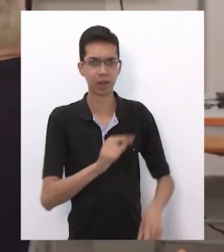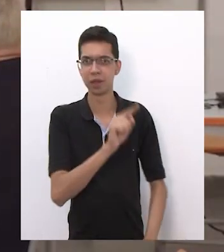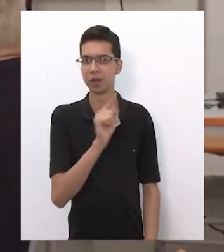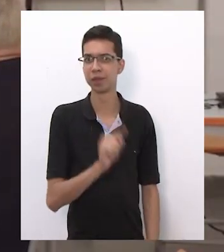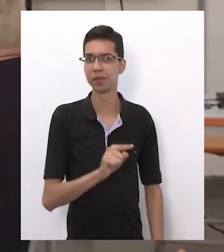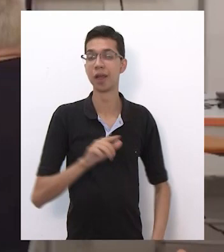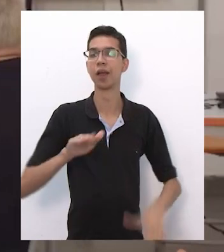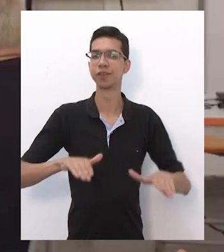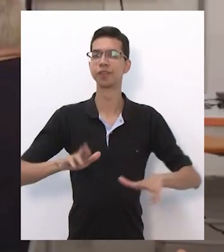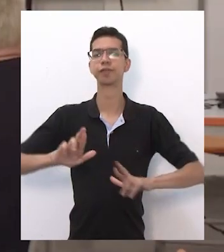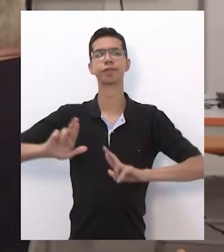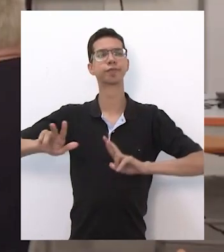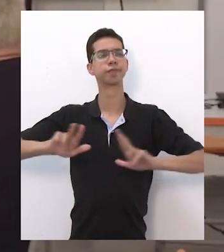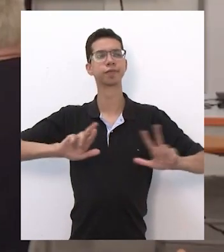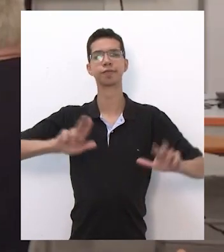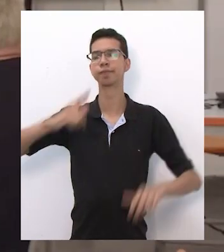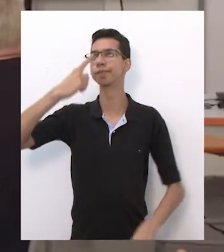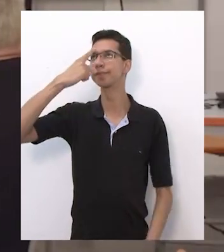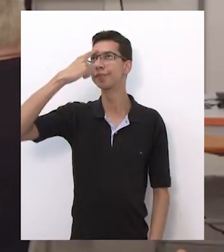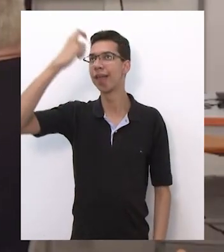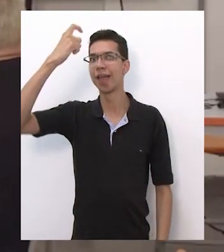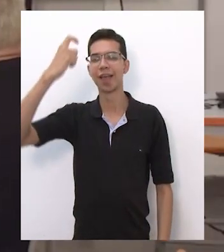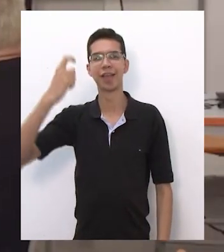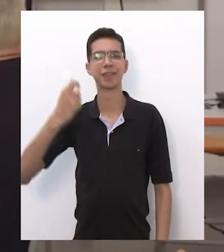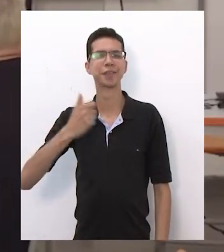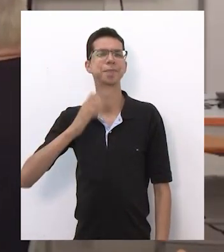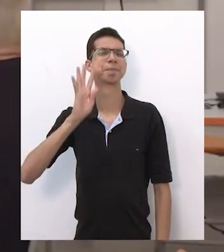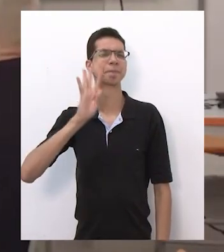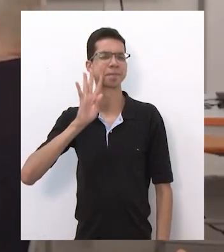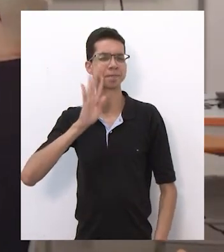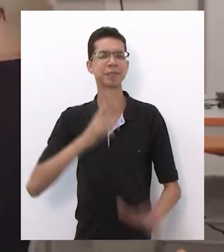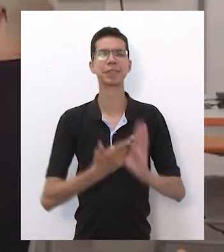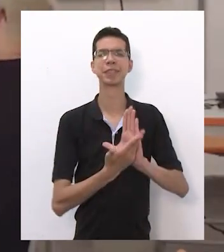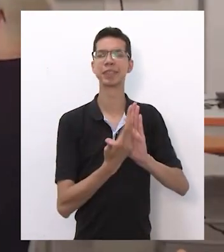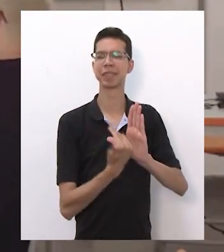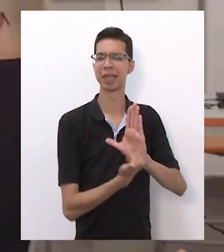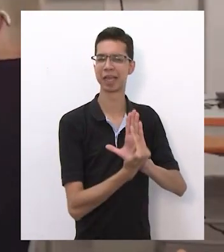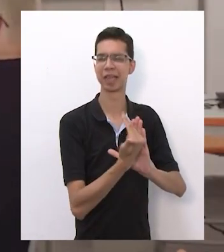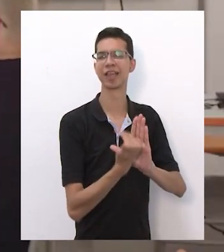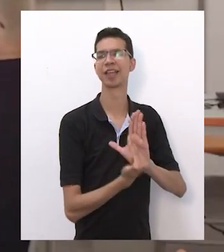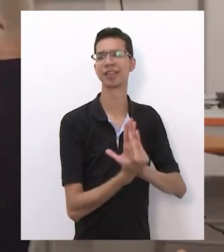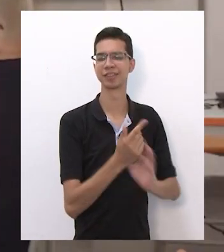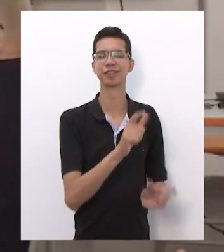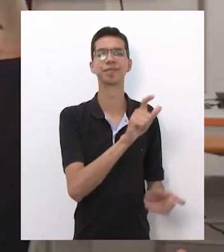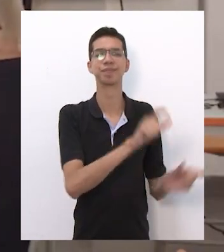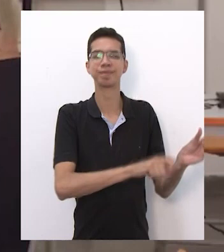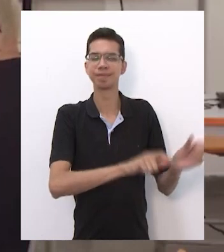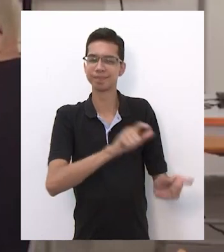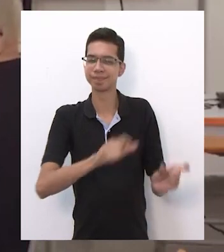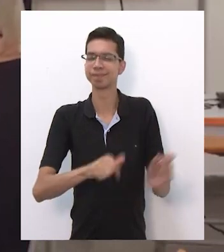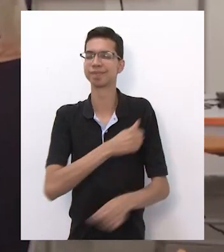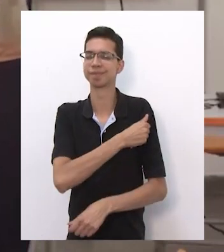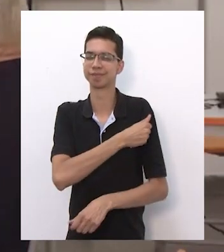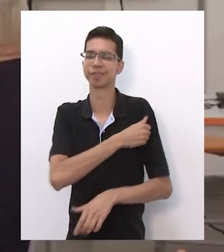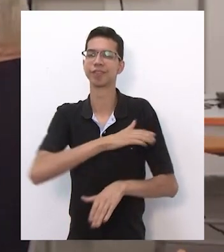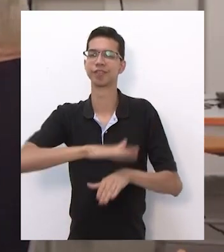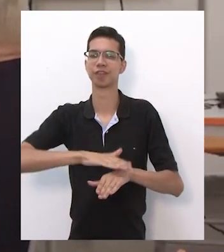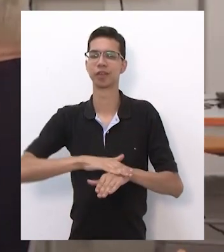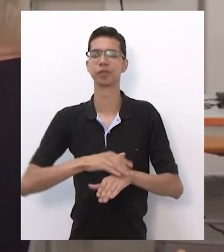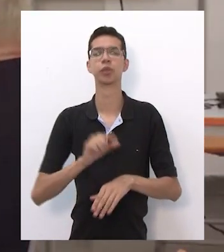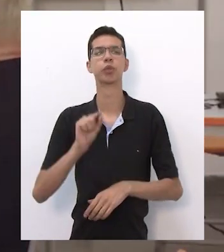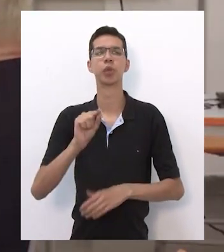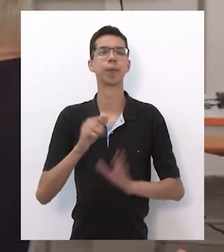geralmente saem coisas muito criativas, saem desenhos assim muito legais que eles fazem. A proposta do centro é